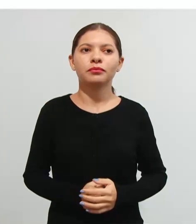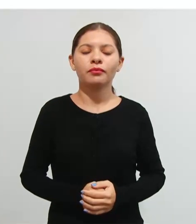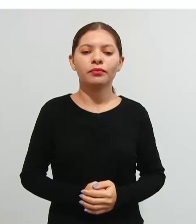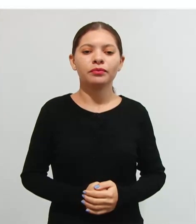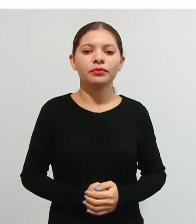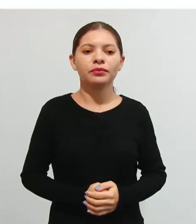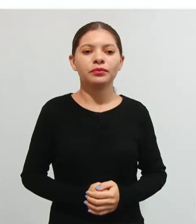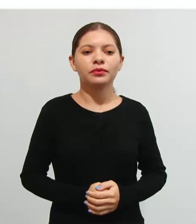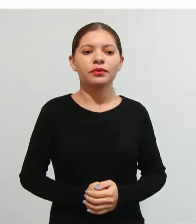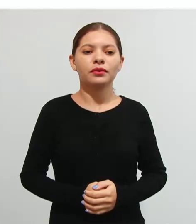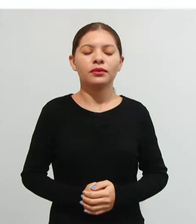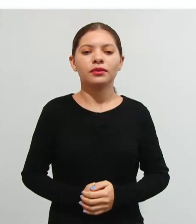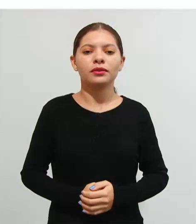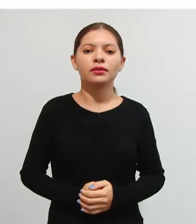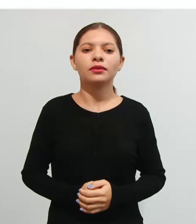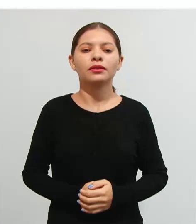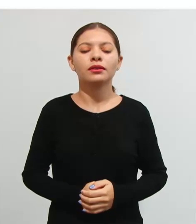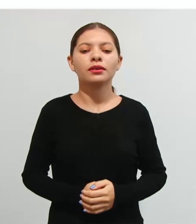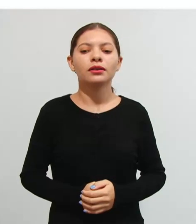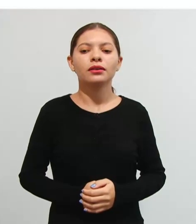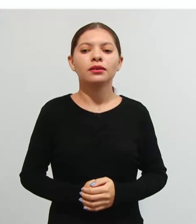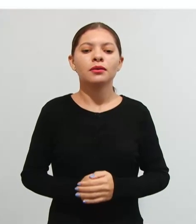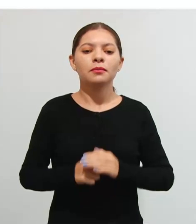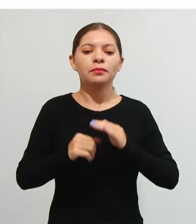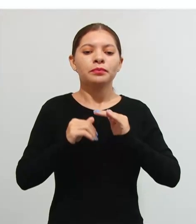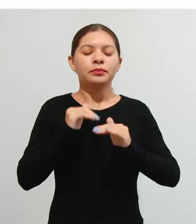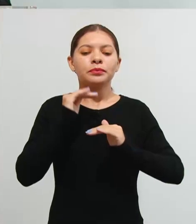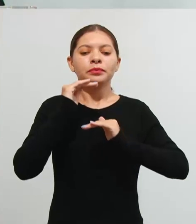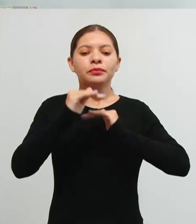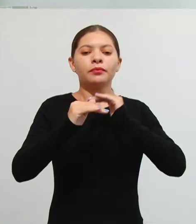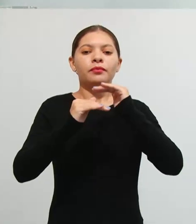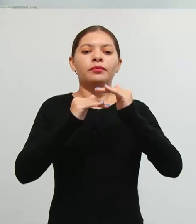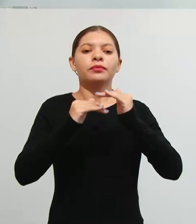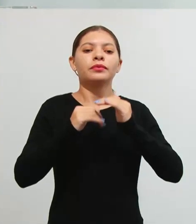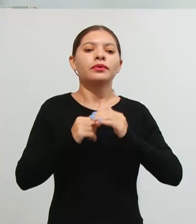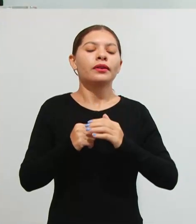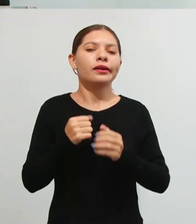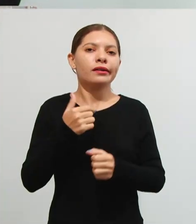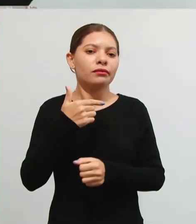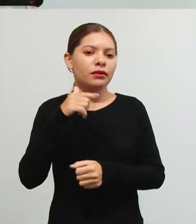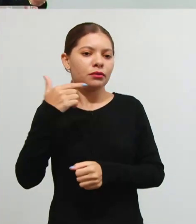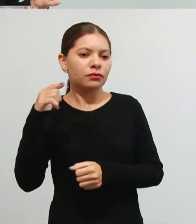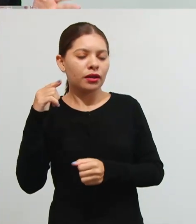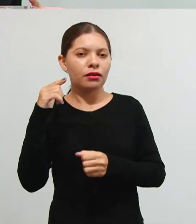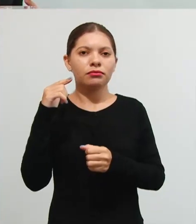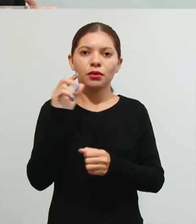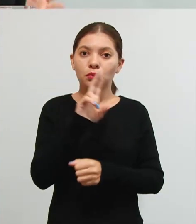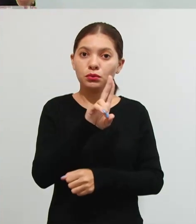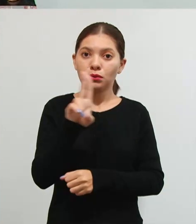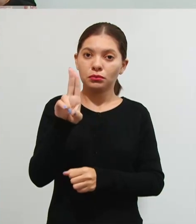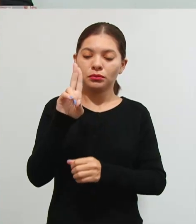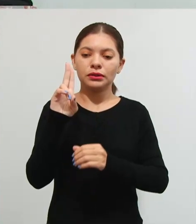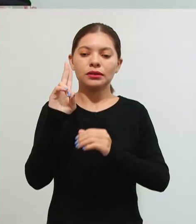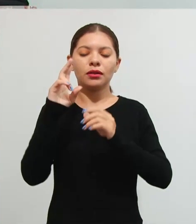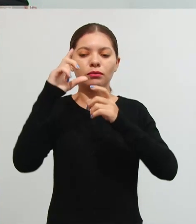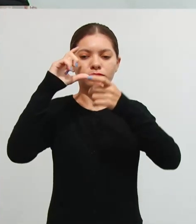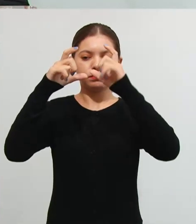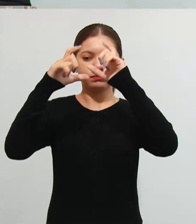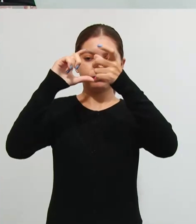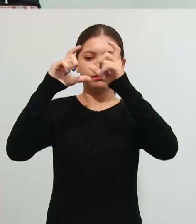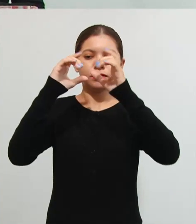O atraso global do desenvolvimento. E aí, nós não temos mais transtorno global do desenvolvimento, mas nós